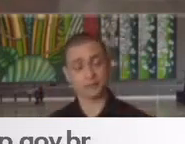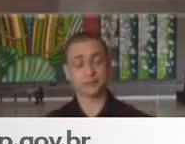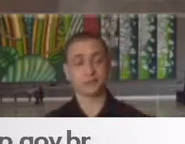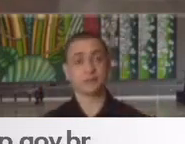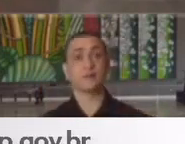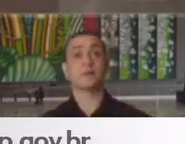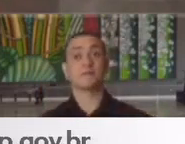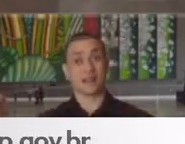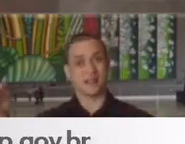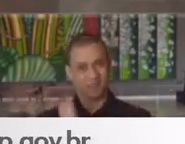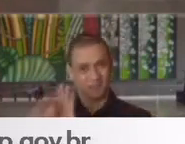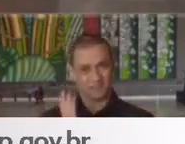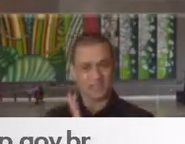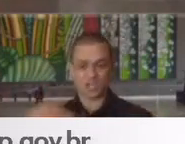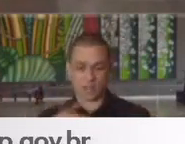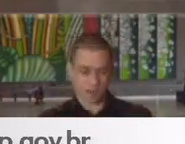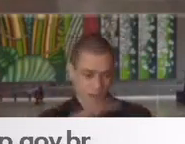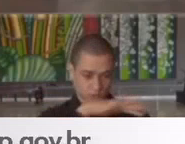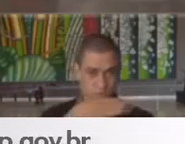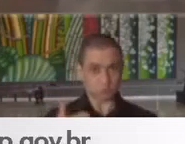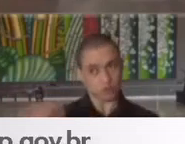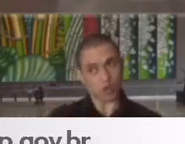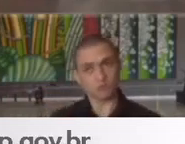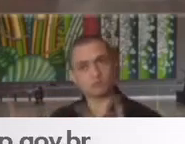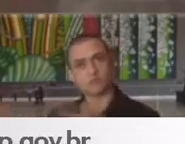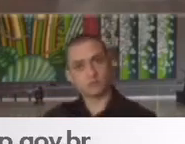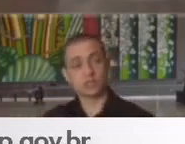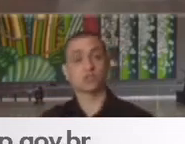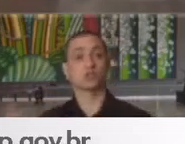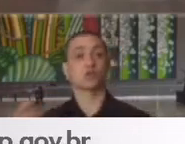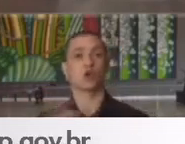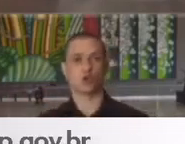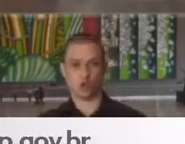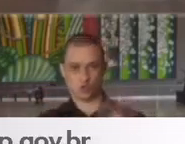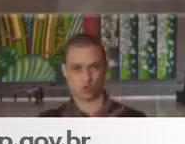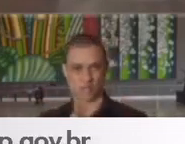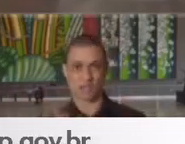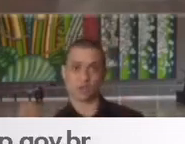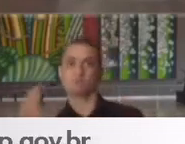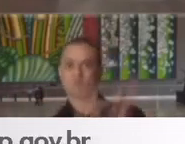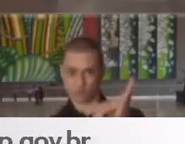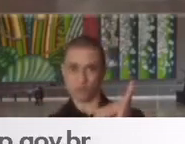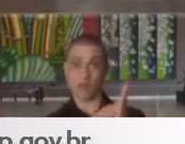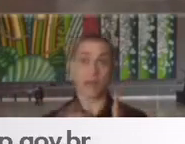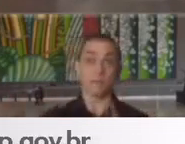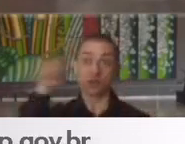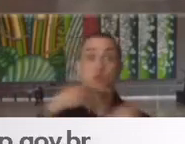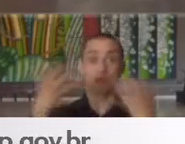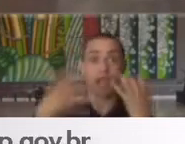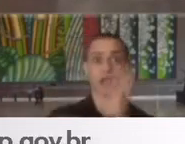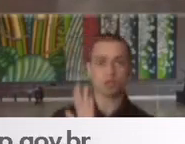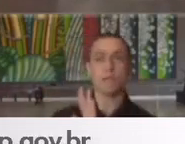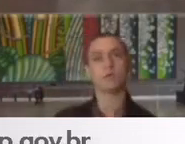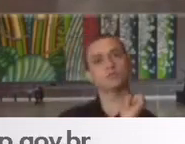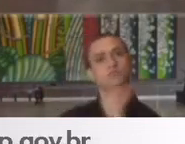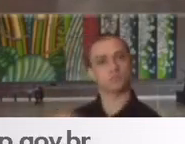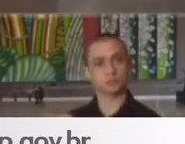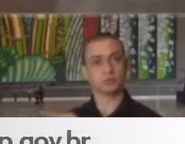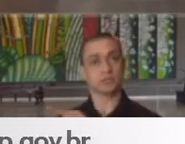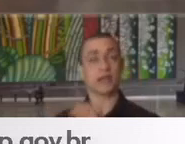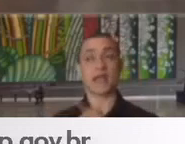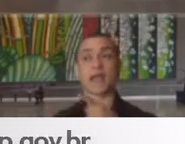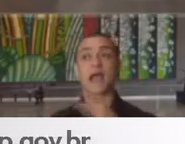já embalado. Nós vamos disponibilizar o site para que as pessoas possam ter acesso. Contribuições desse